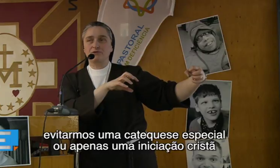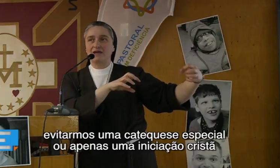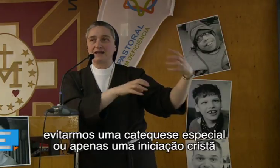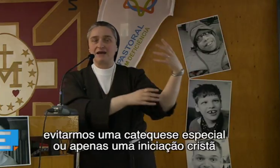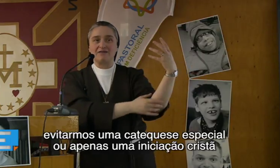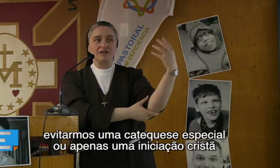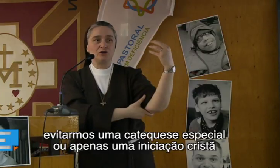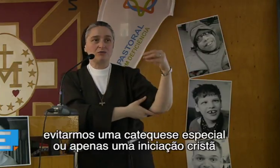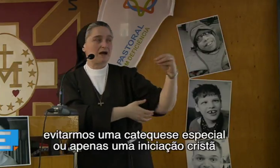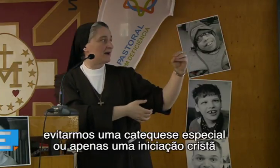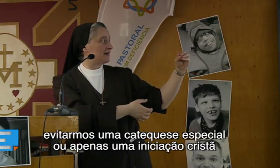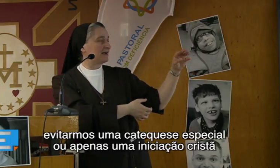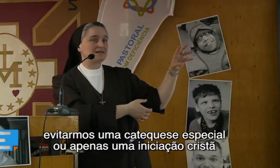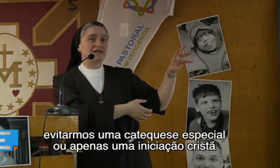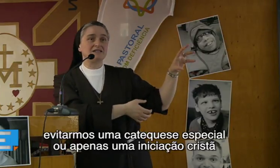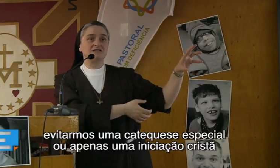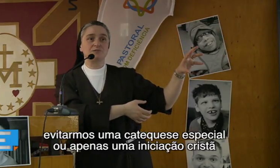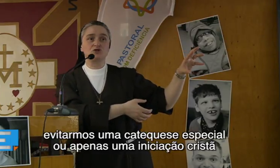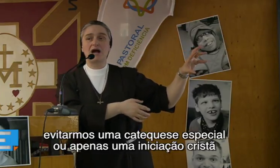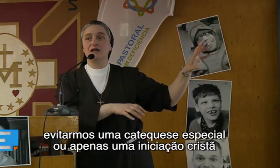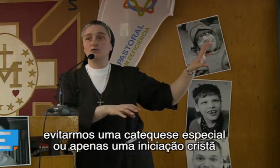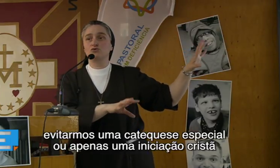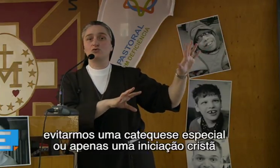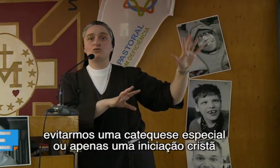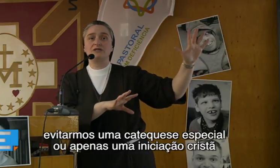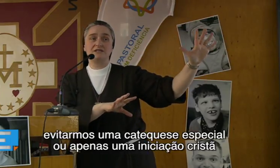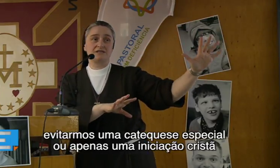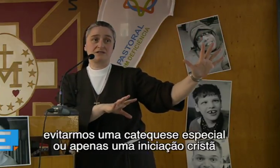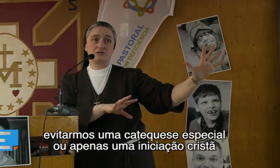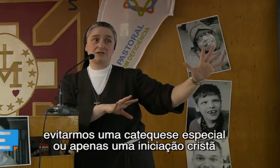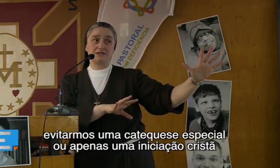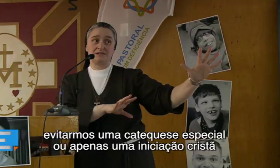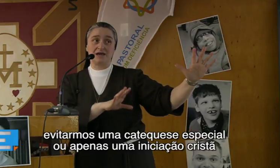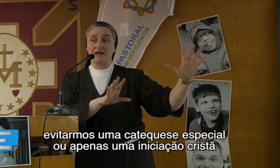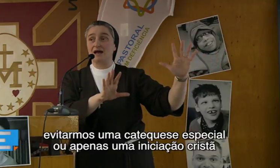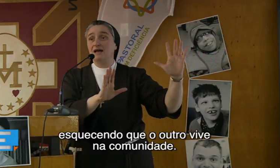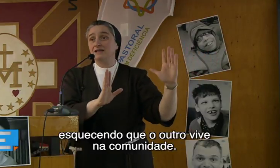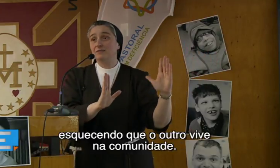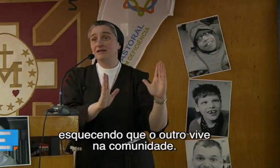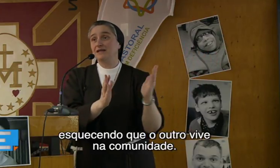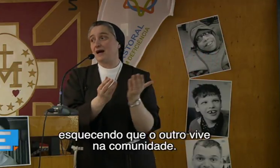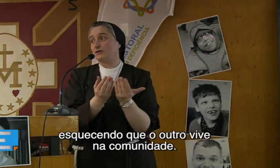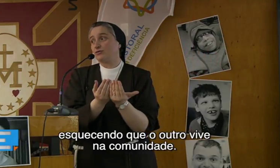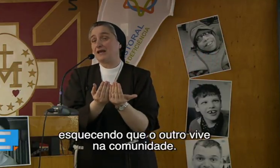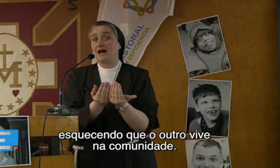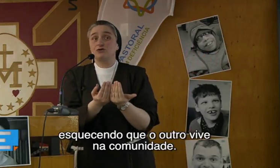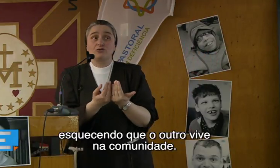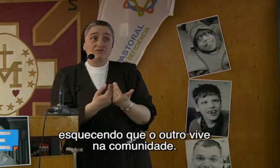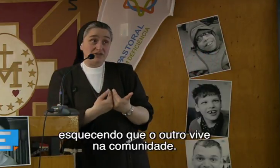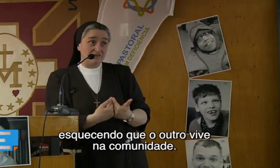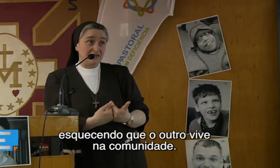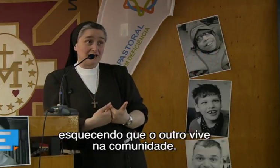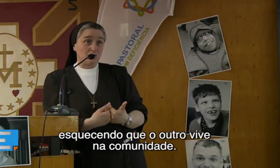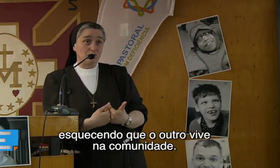non portare avanti una catechesi speciale o solo iniziazione cristiana, dimenticando che